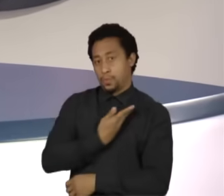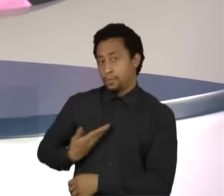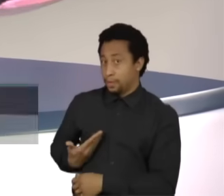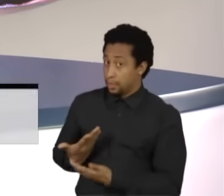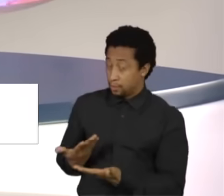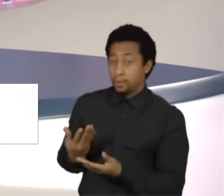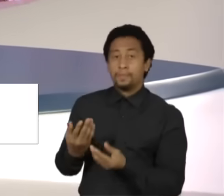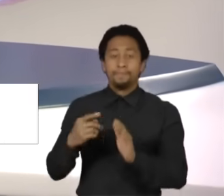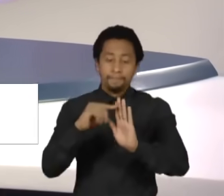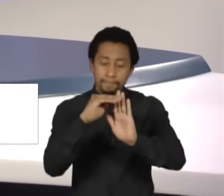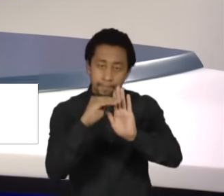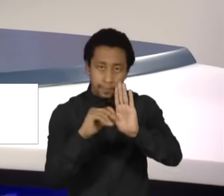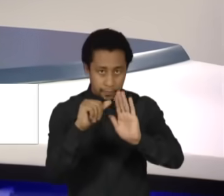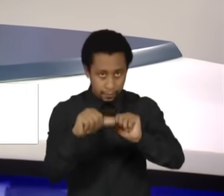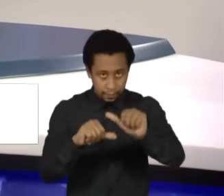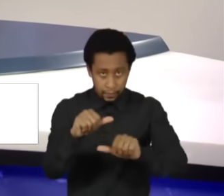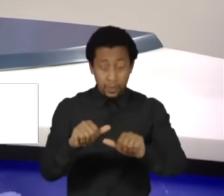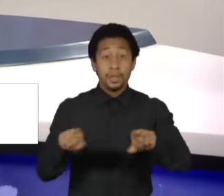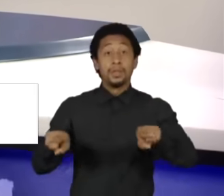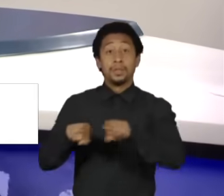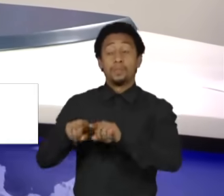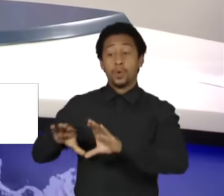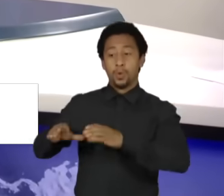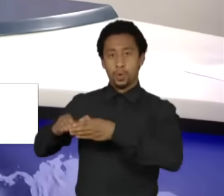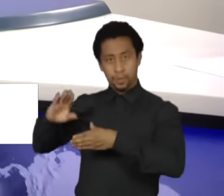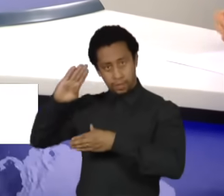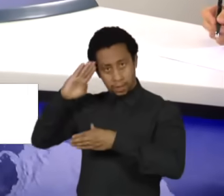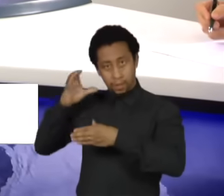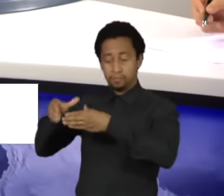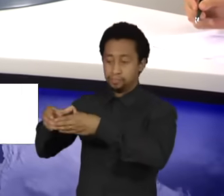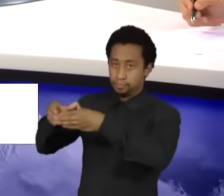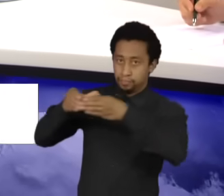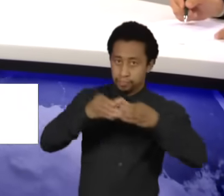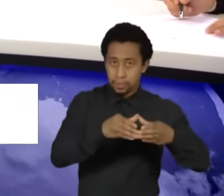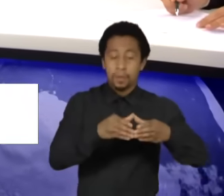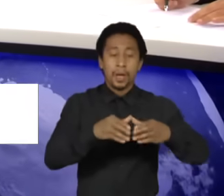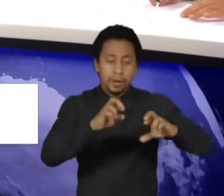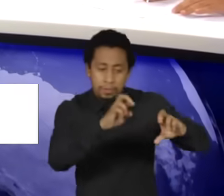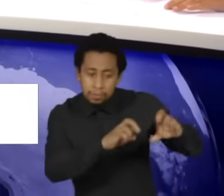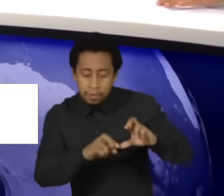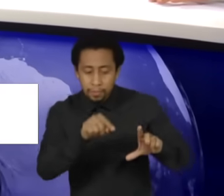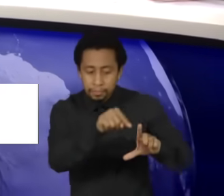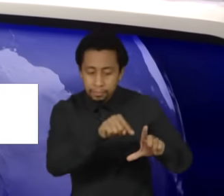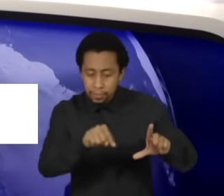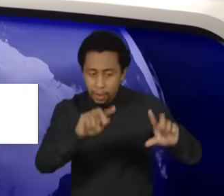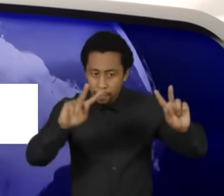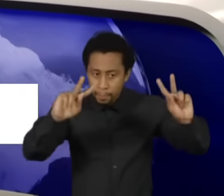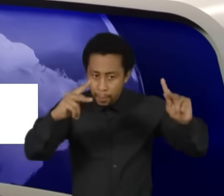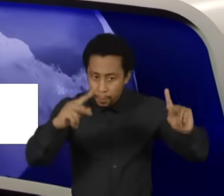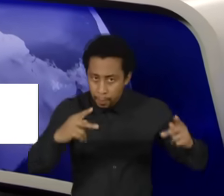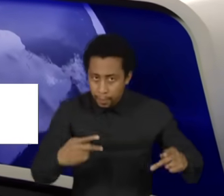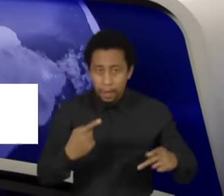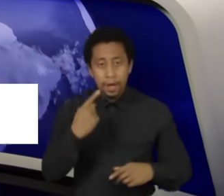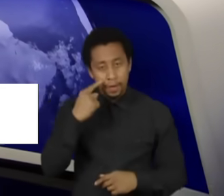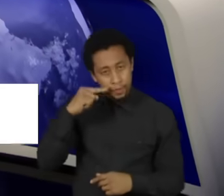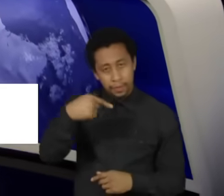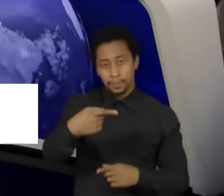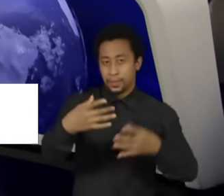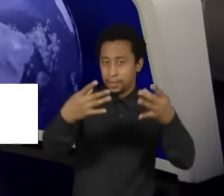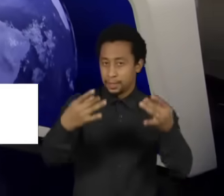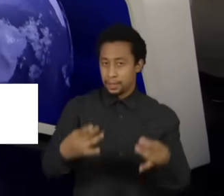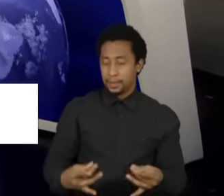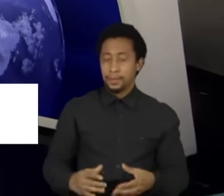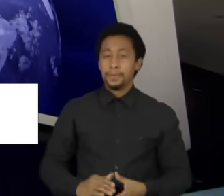e ainda integrantes das Forças Armadas fazem inspeção nos códigos fontes das urnas eletrônicas. Aguarde que nós votamos já